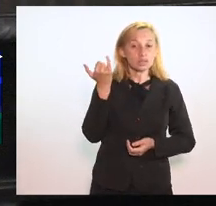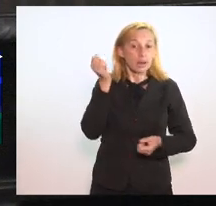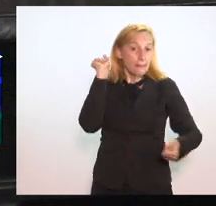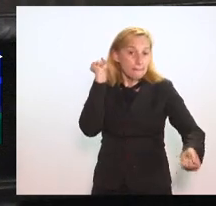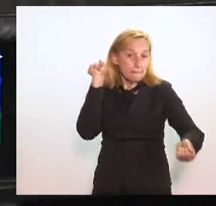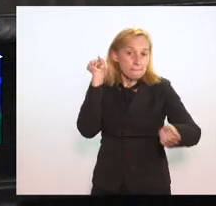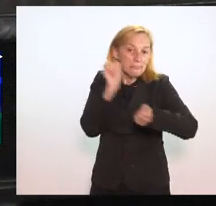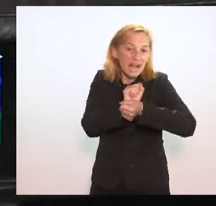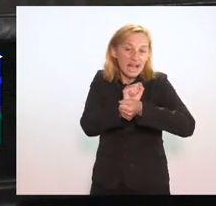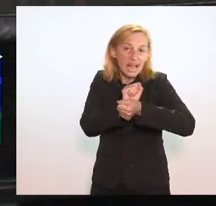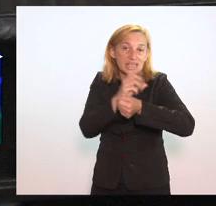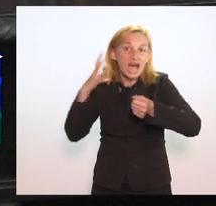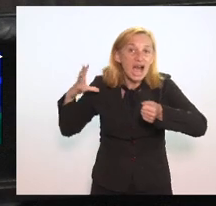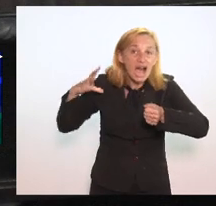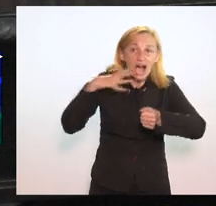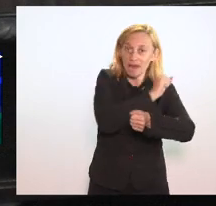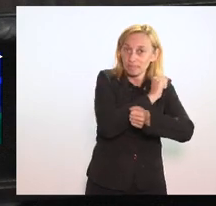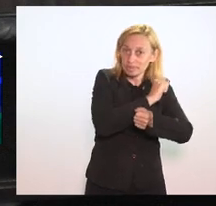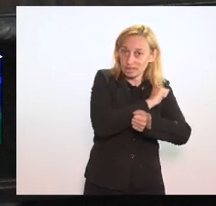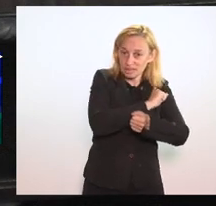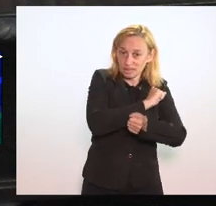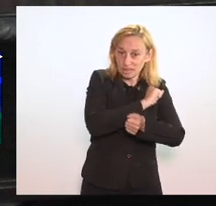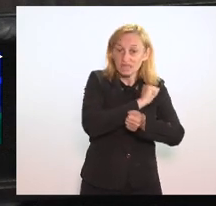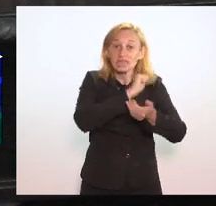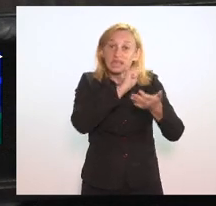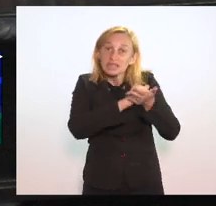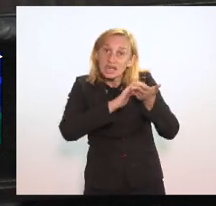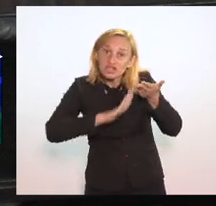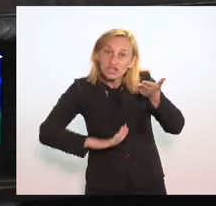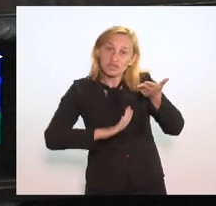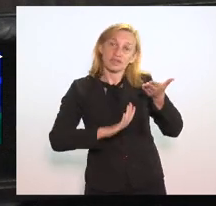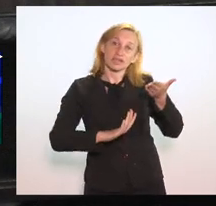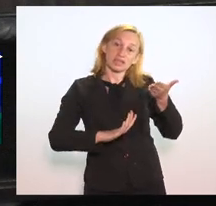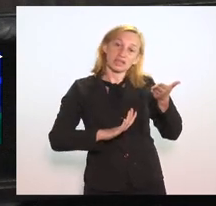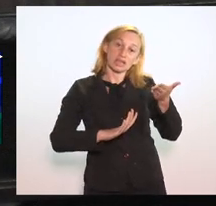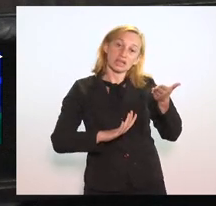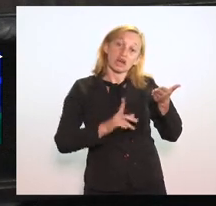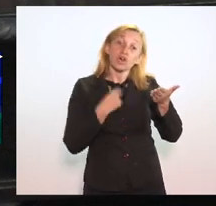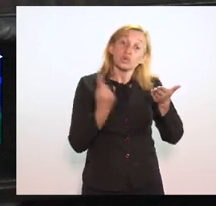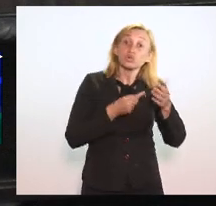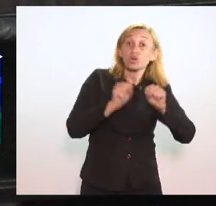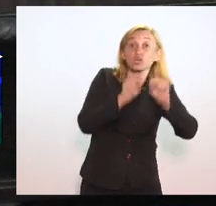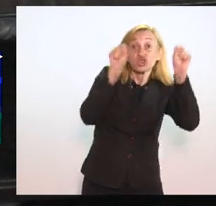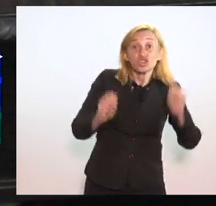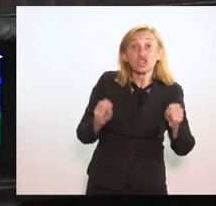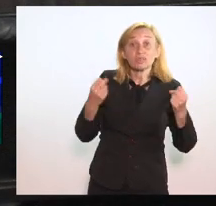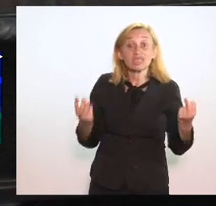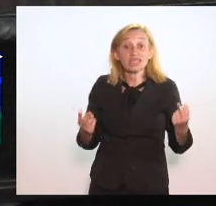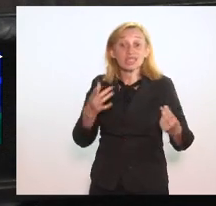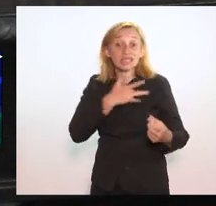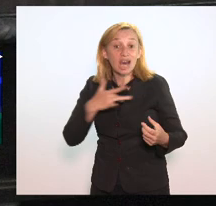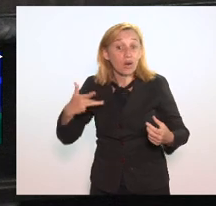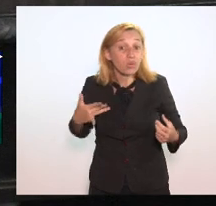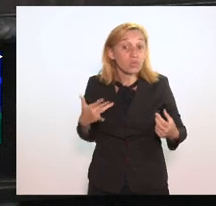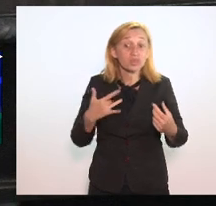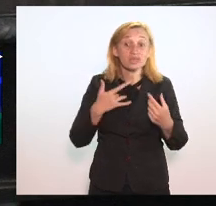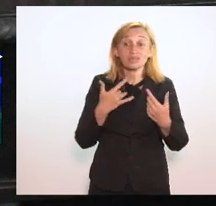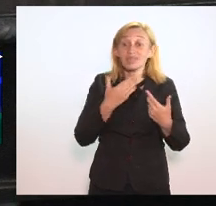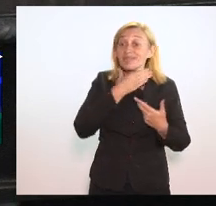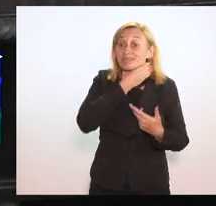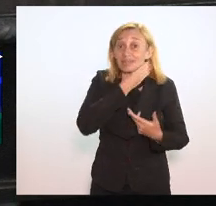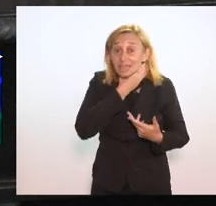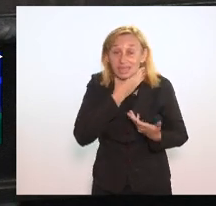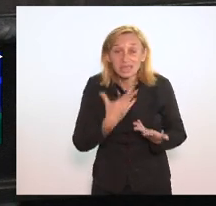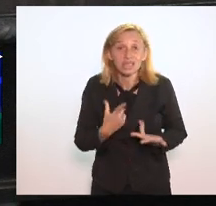parada emergencial das atividades o nosso sistema de saúde está em colapso